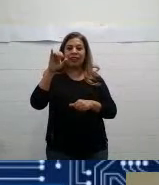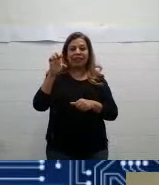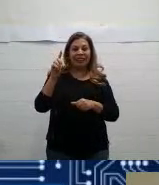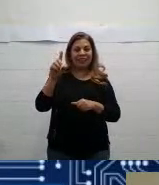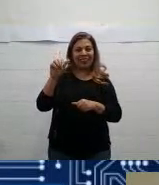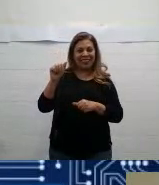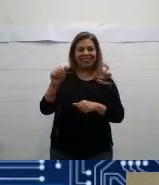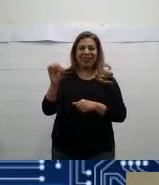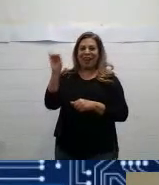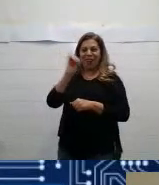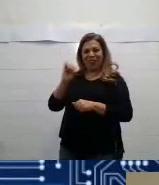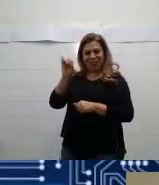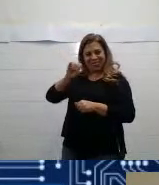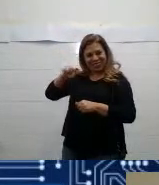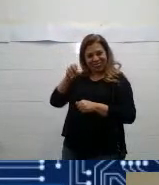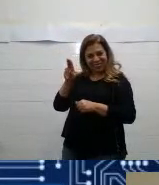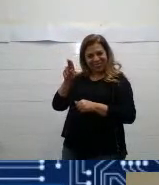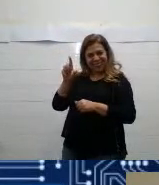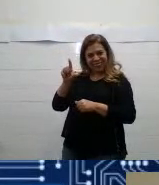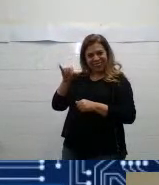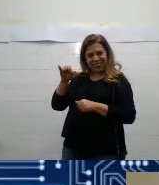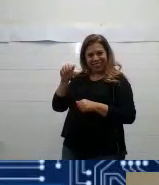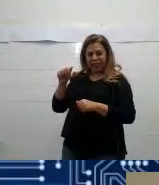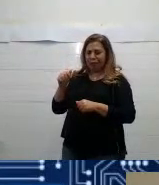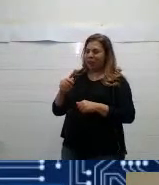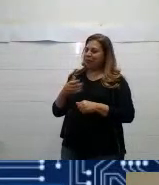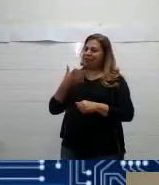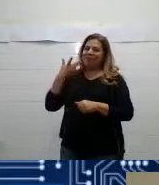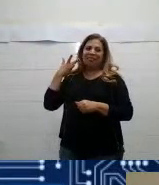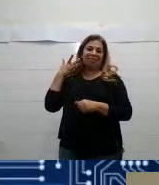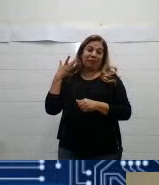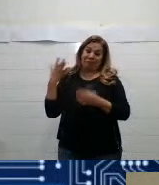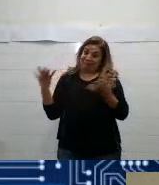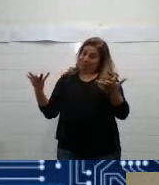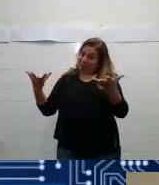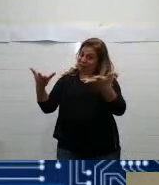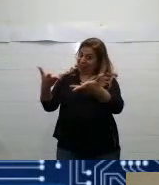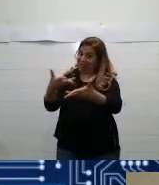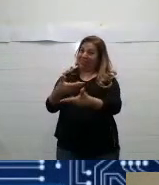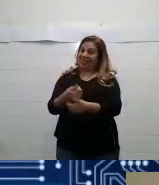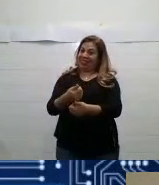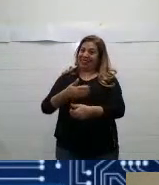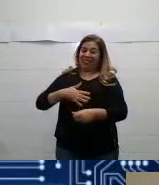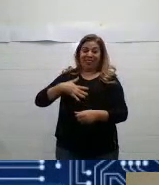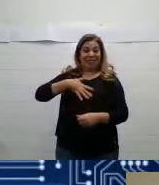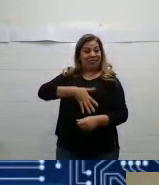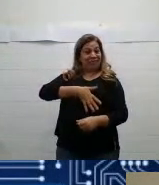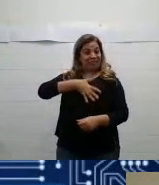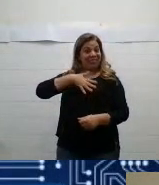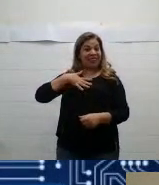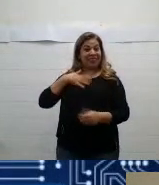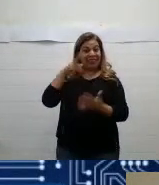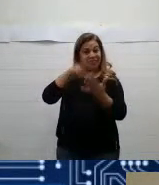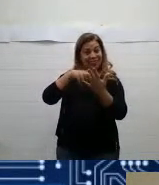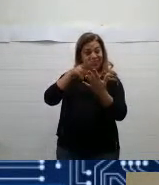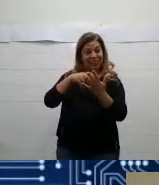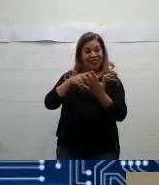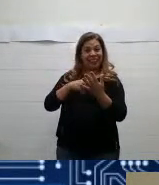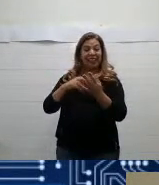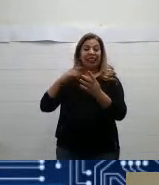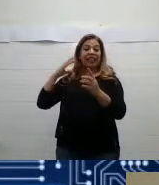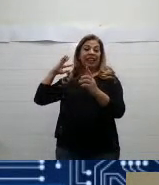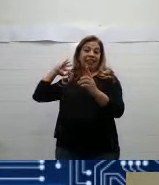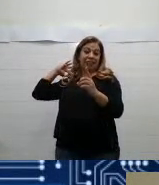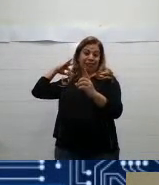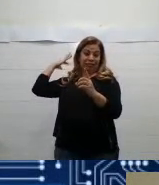Juliana. Então, né, para mim foi uma delícia, porque eu tive o prazer de ler essas biografias, de me